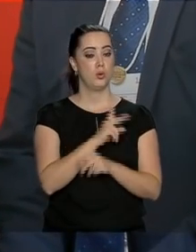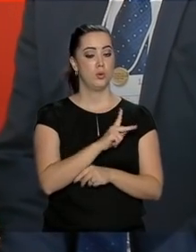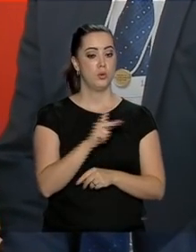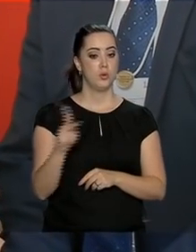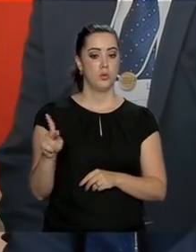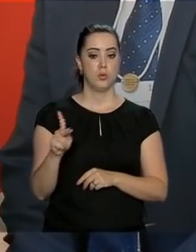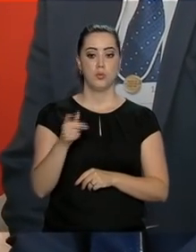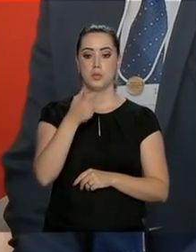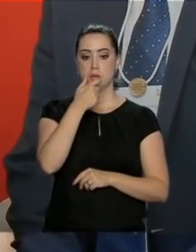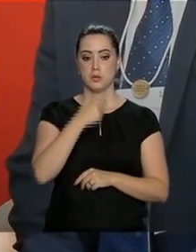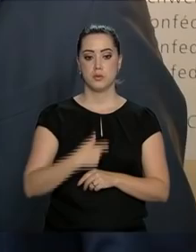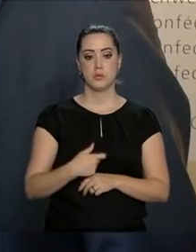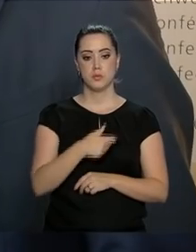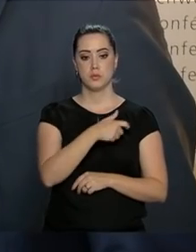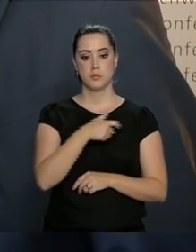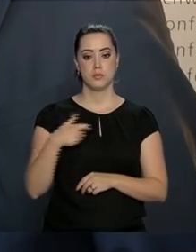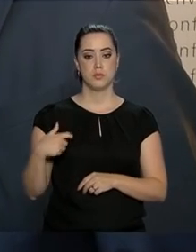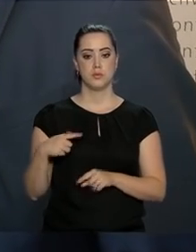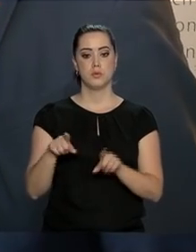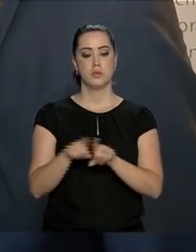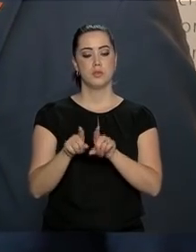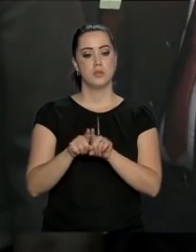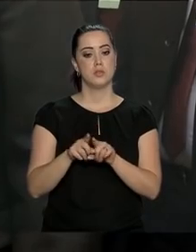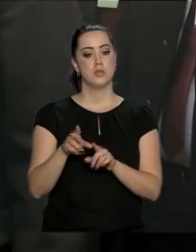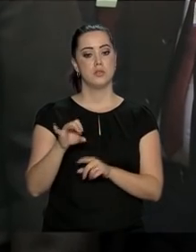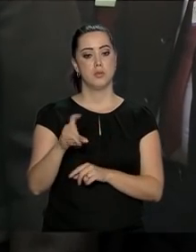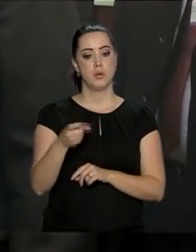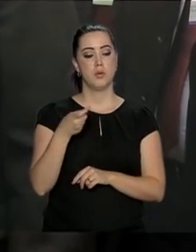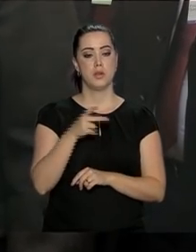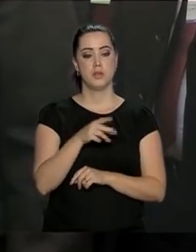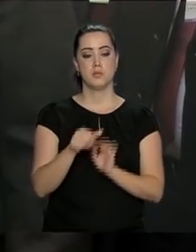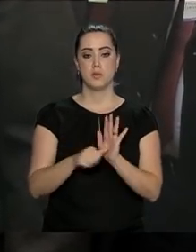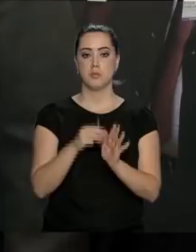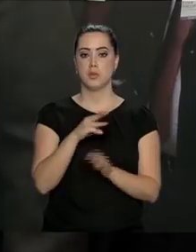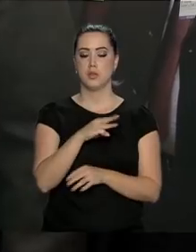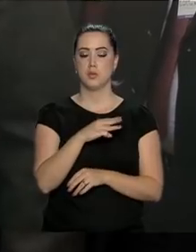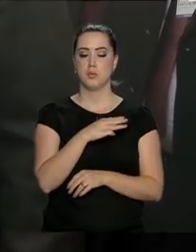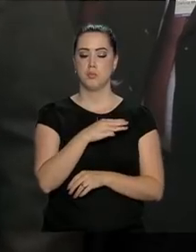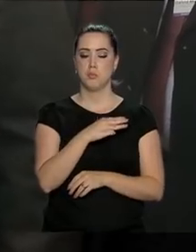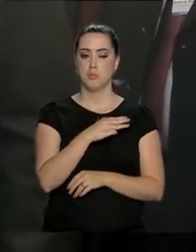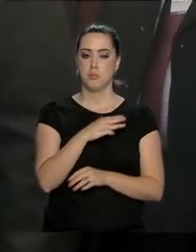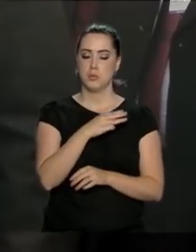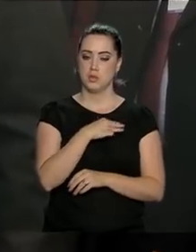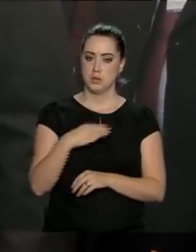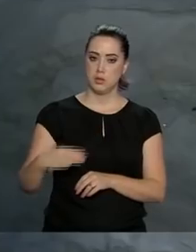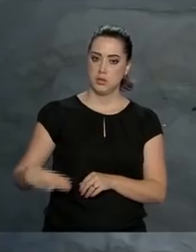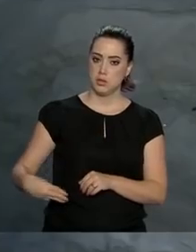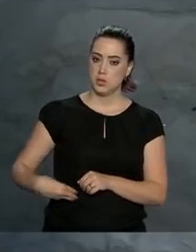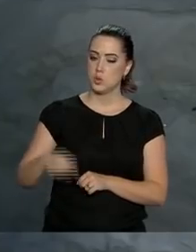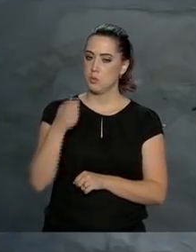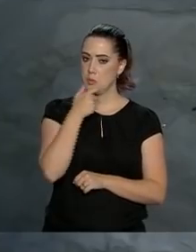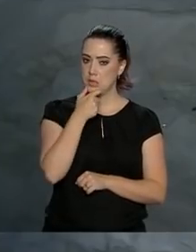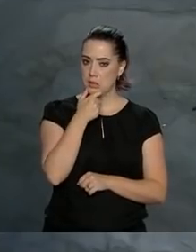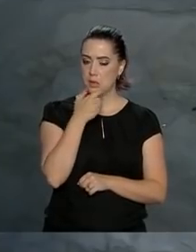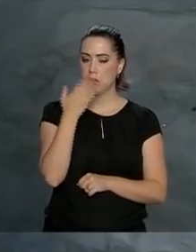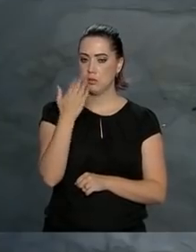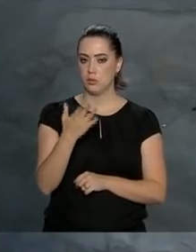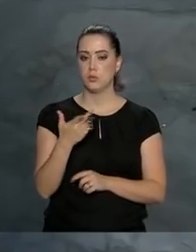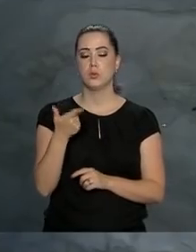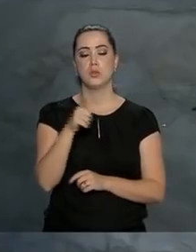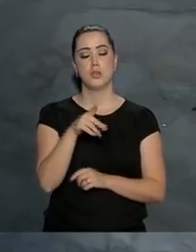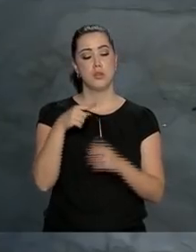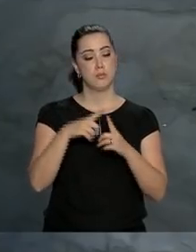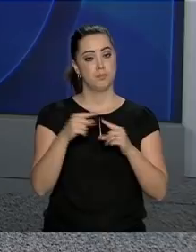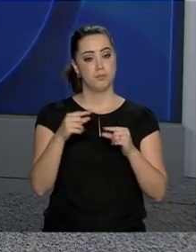da Suíça, Willy Maurer, e com o ex-primeiro-ministro britânico, Tony Blair. De Davos, na Suíça,